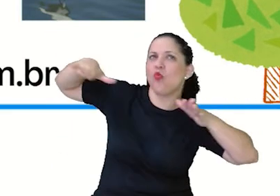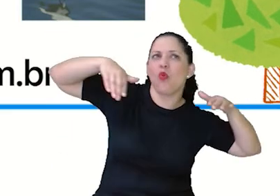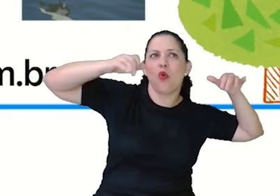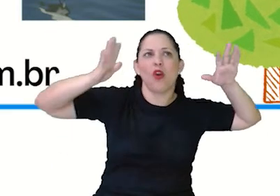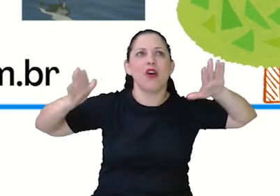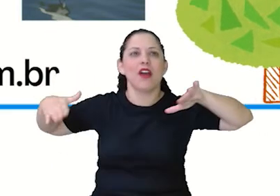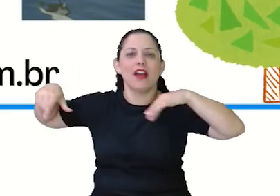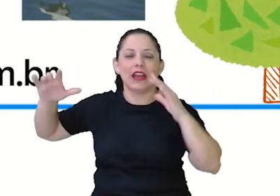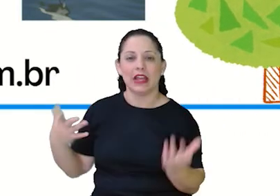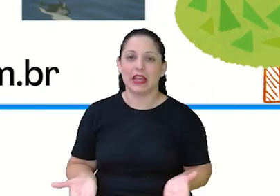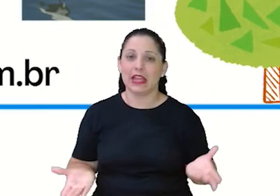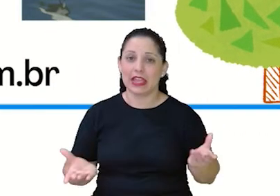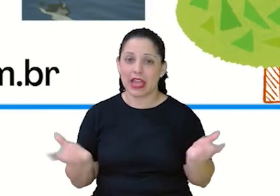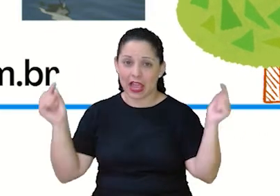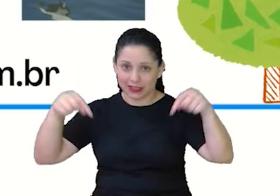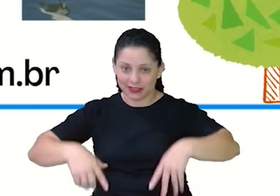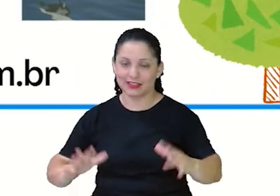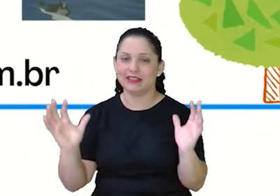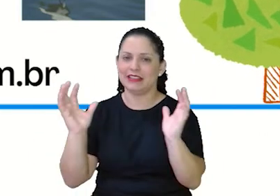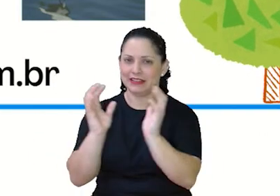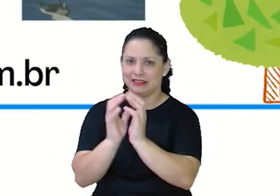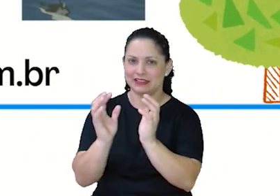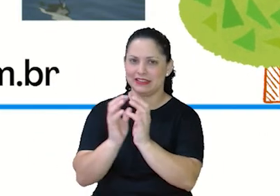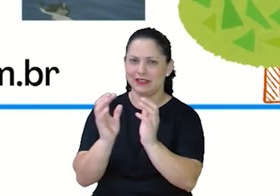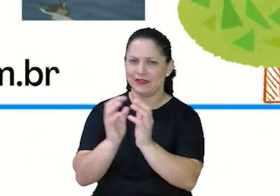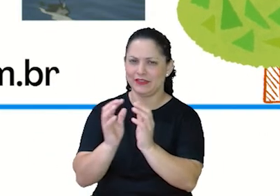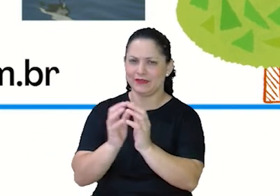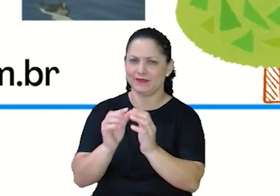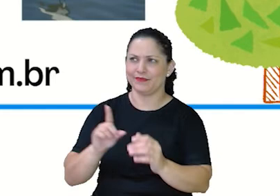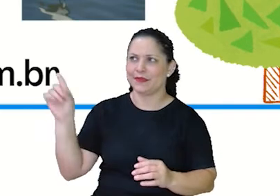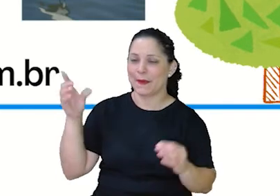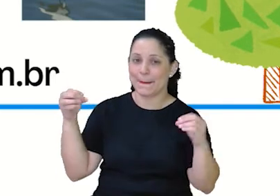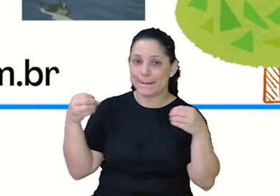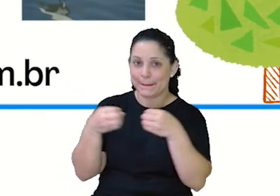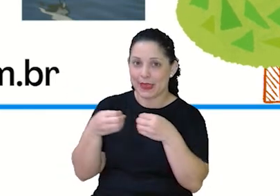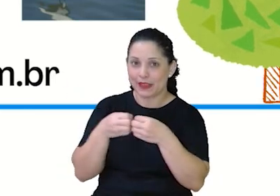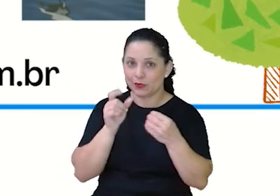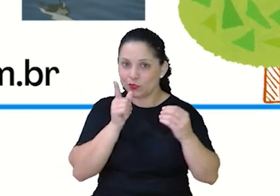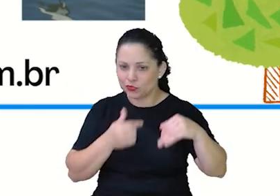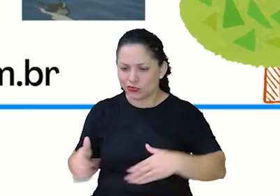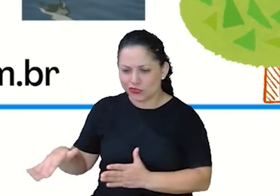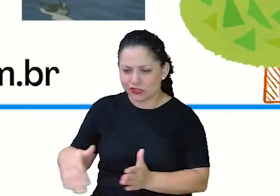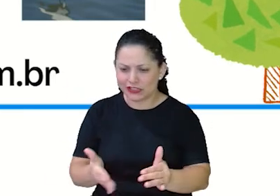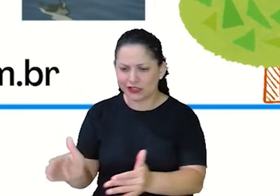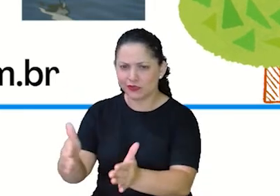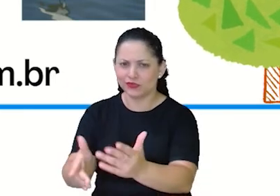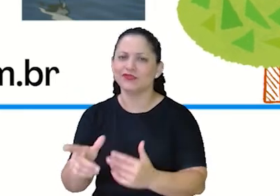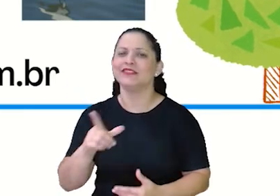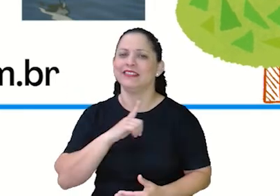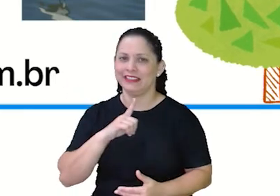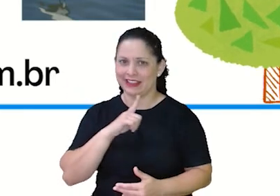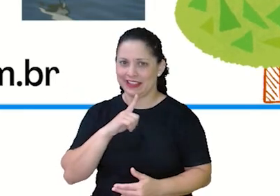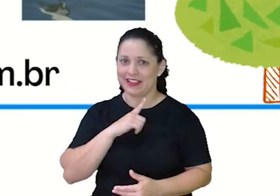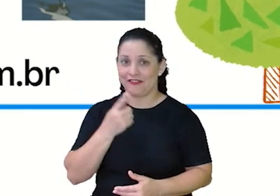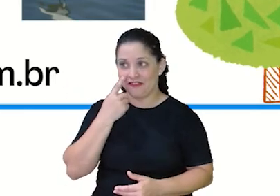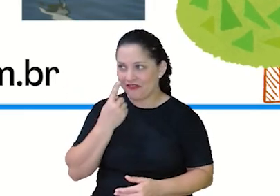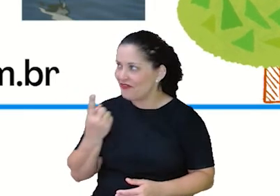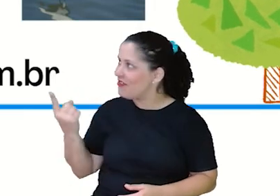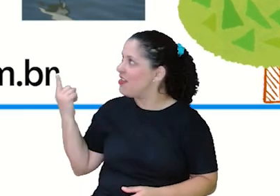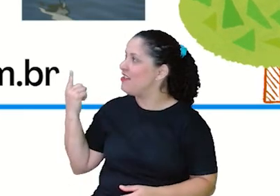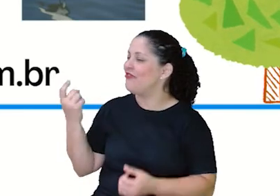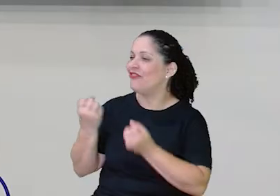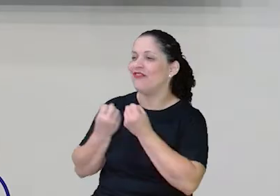animal característico daqui da nossa região. Existe muito ali na área litorânea, na área dos rios. Quando a gente passa aqui nas pontes, a gente vê